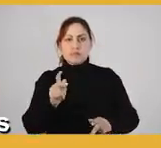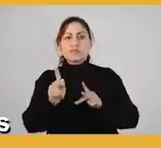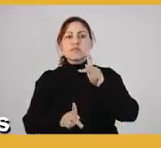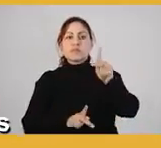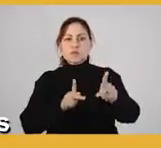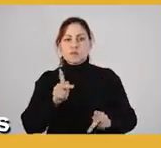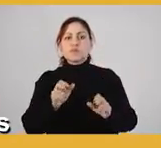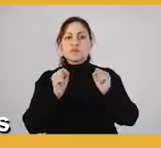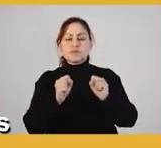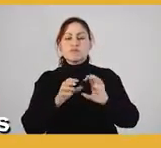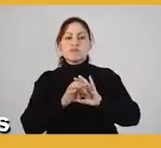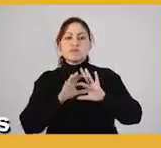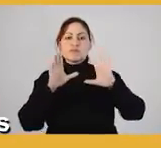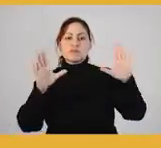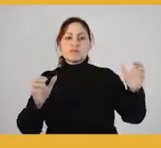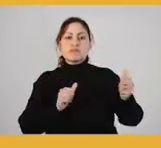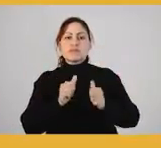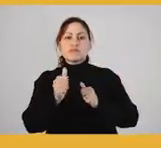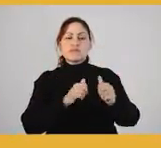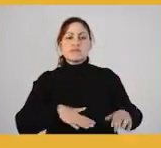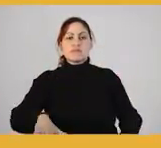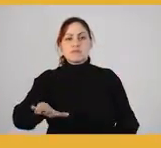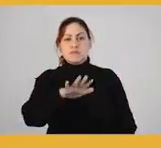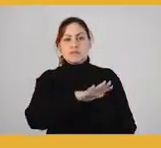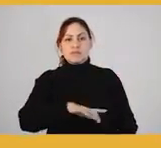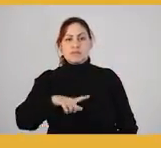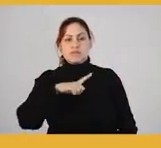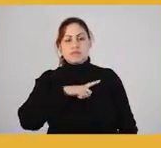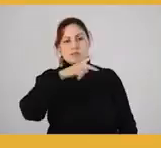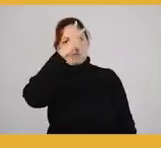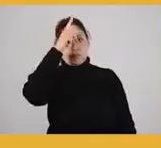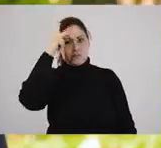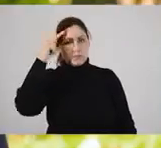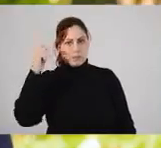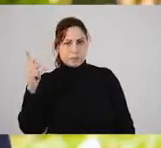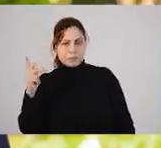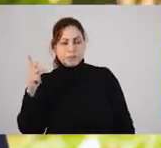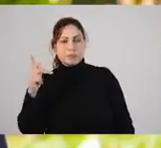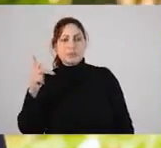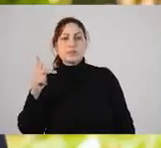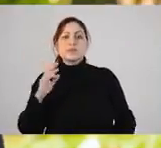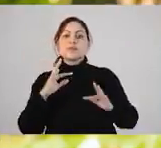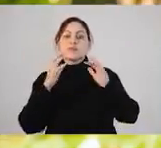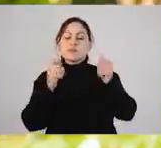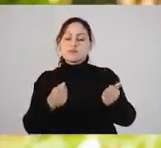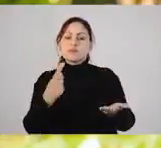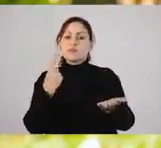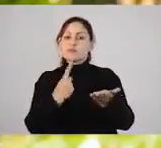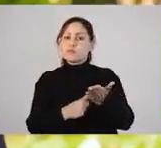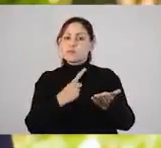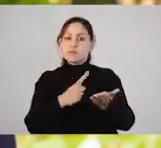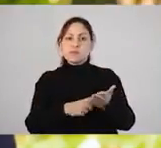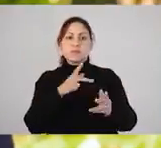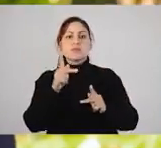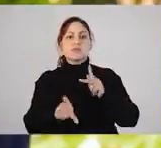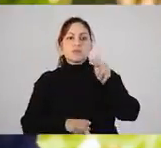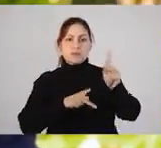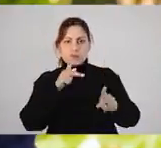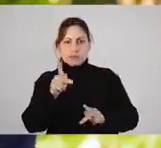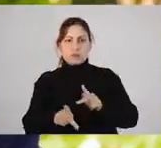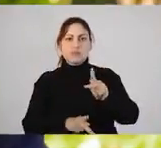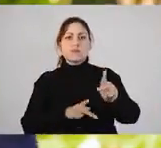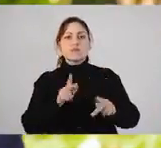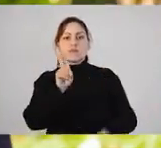as pessoas tenham acesso e opções de lazer e serviços públicos. Vamos garantir que toda a nossa população